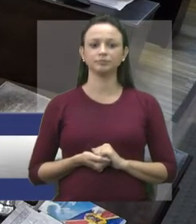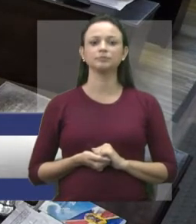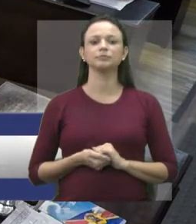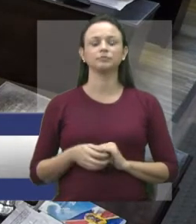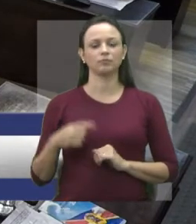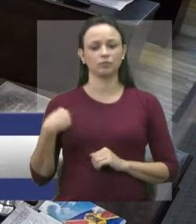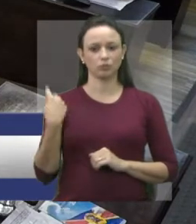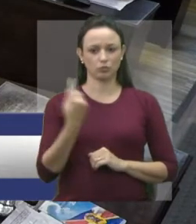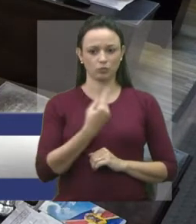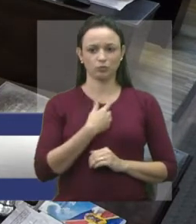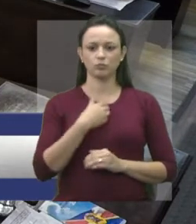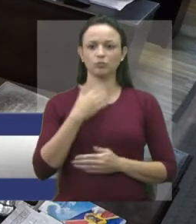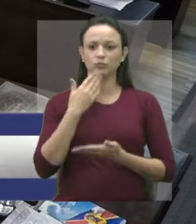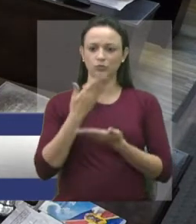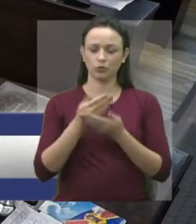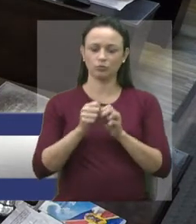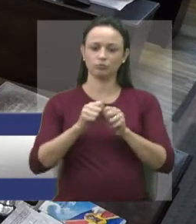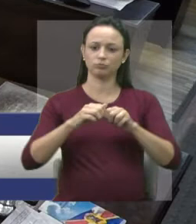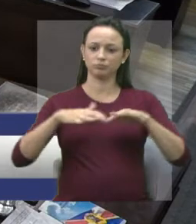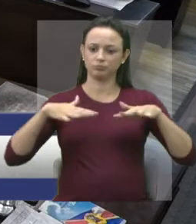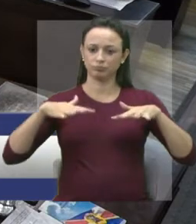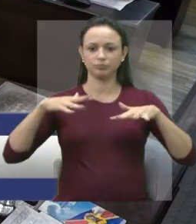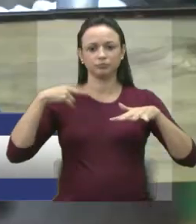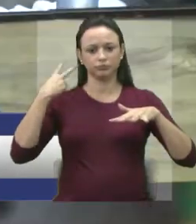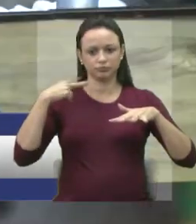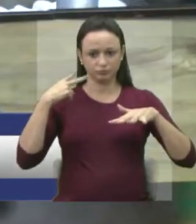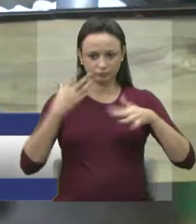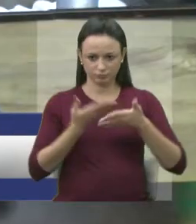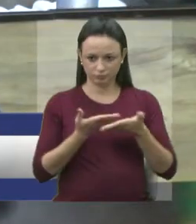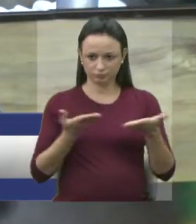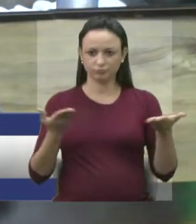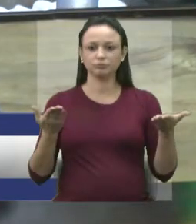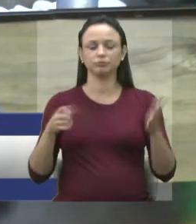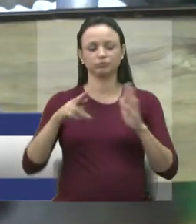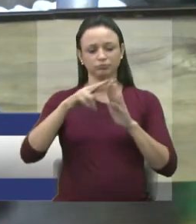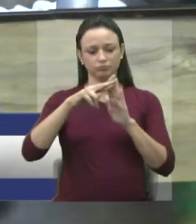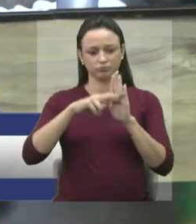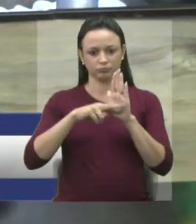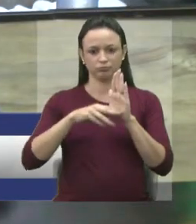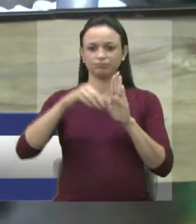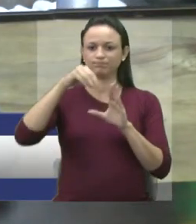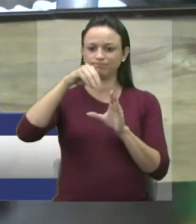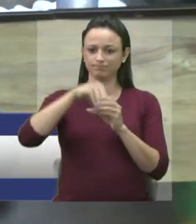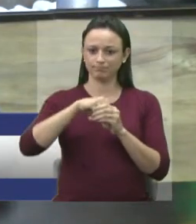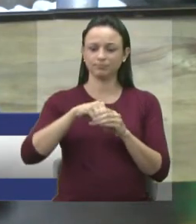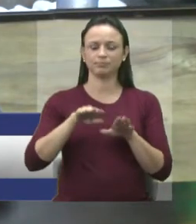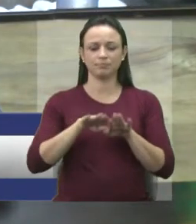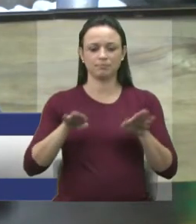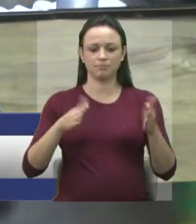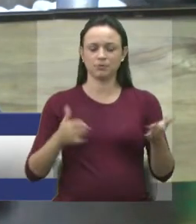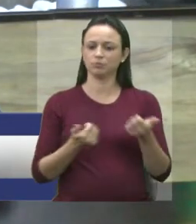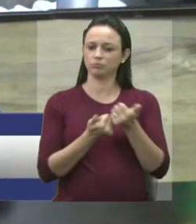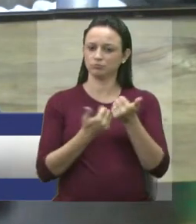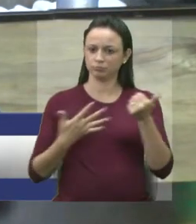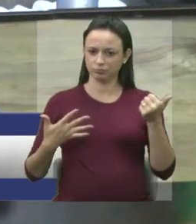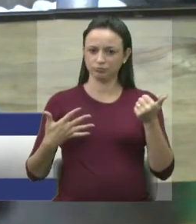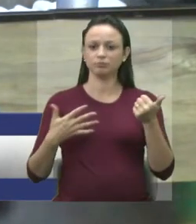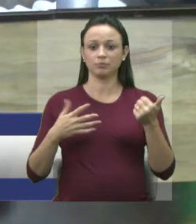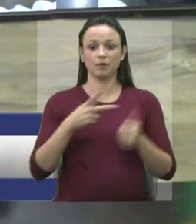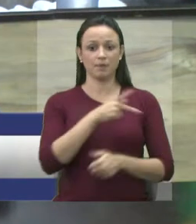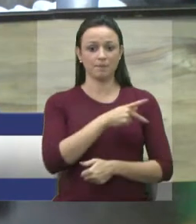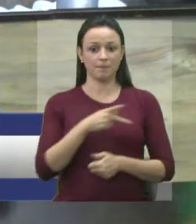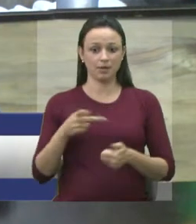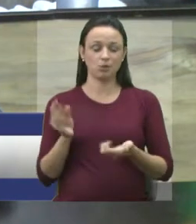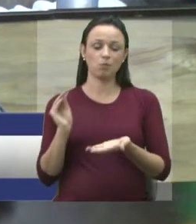Requeremos ouvido o douto plenário, nos termos regimentais e através da mesa, que a presidência